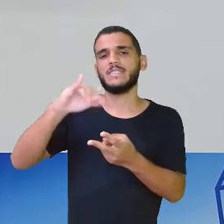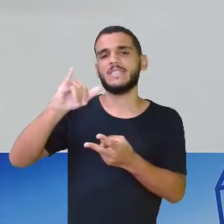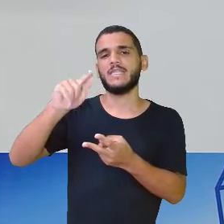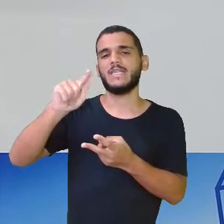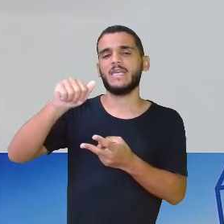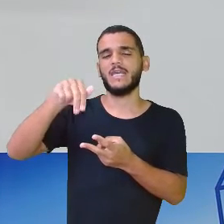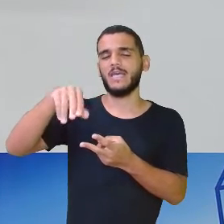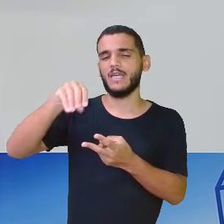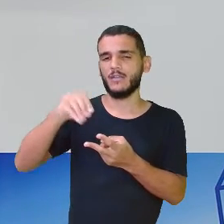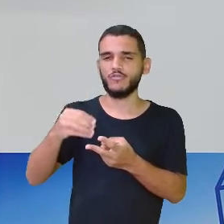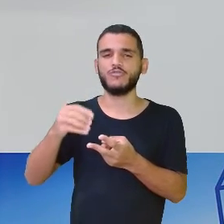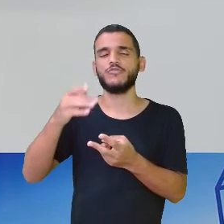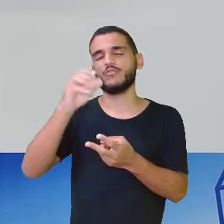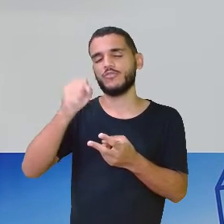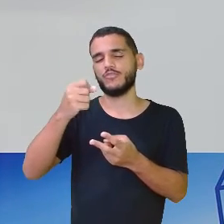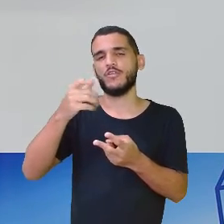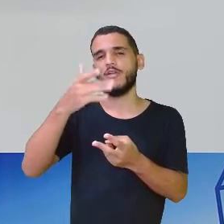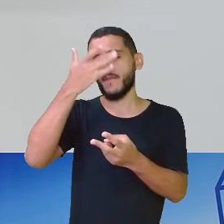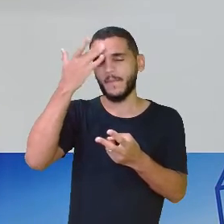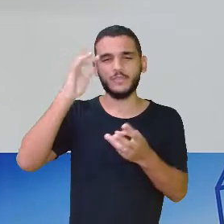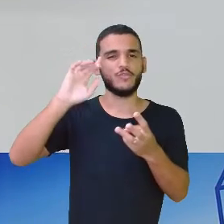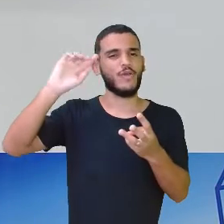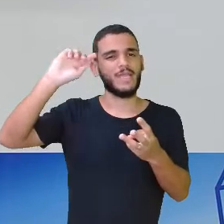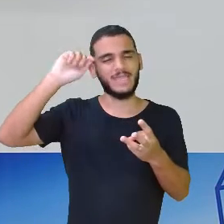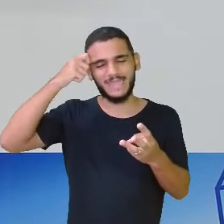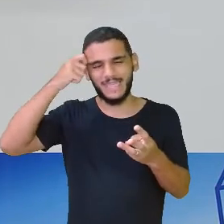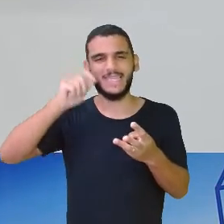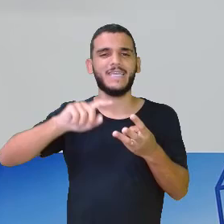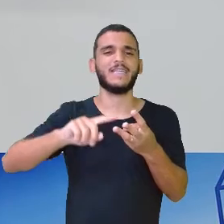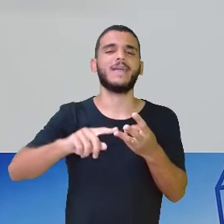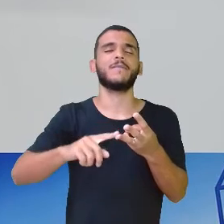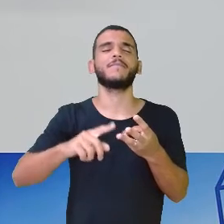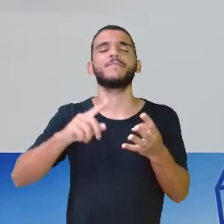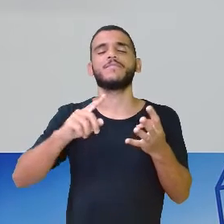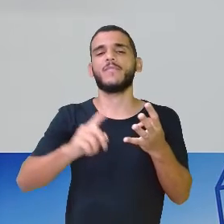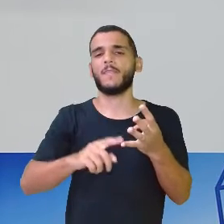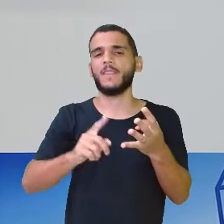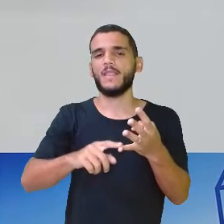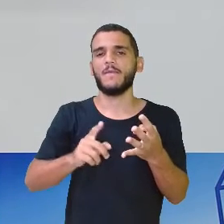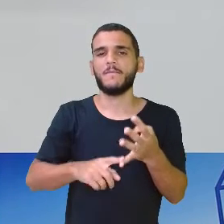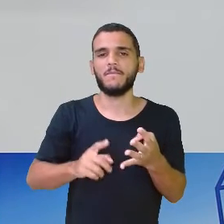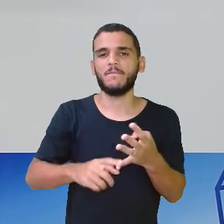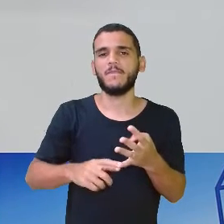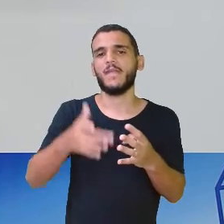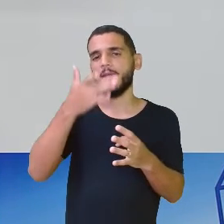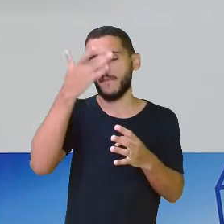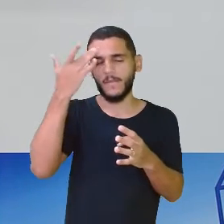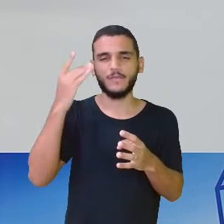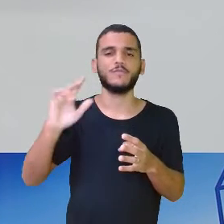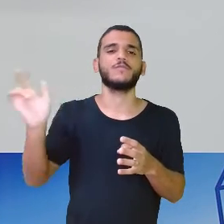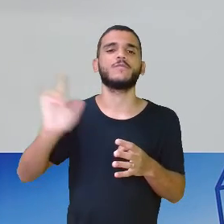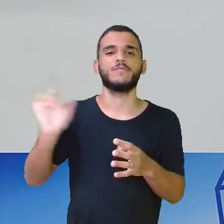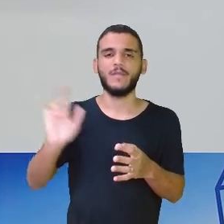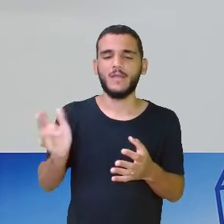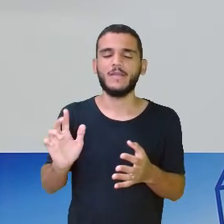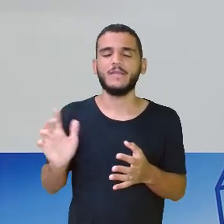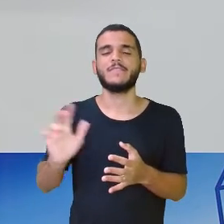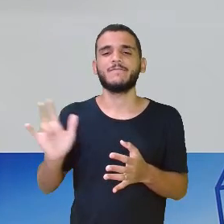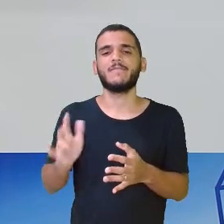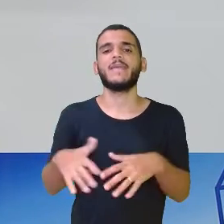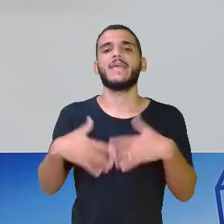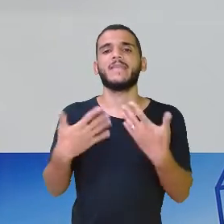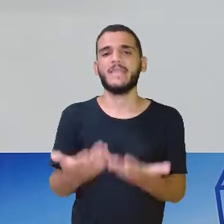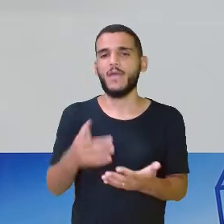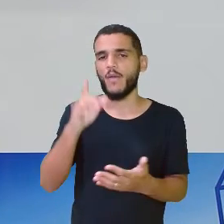homossexuais e socialistas marxistas ou comunistas. Então, esses são os inimigos,